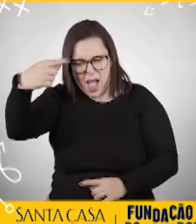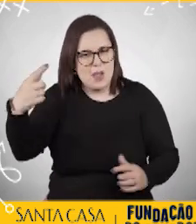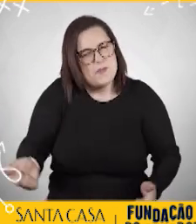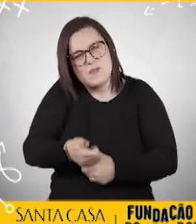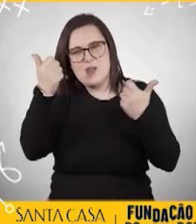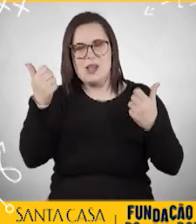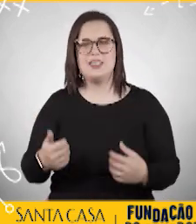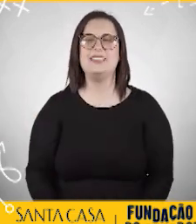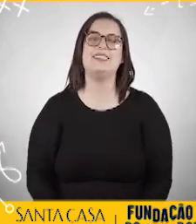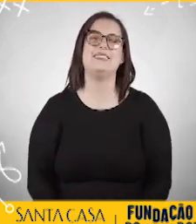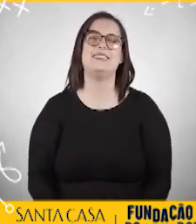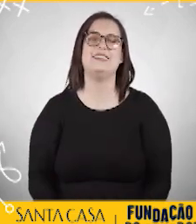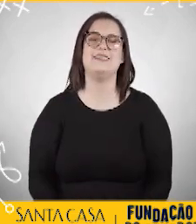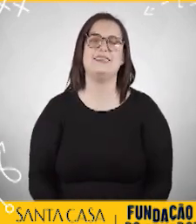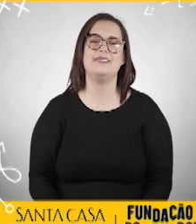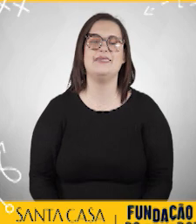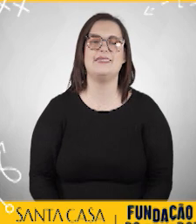na próxima.